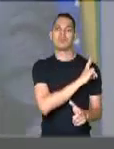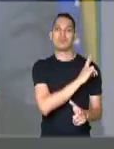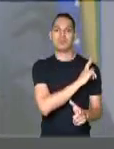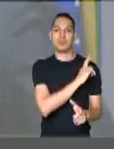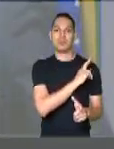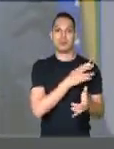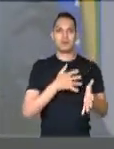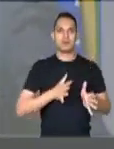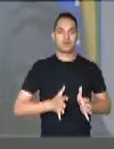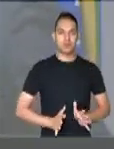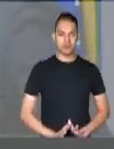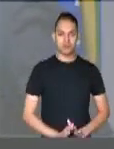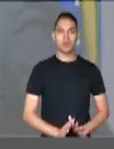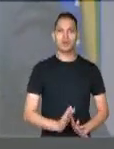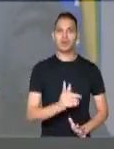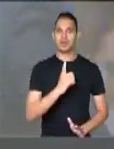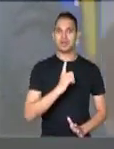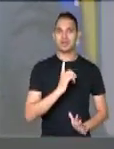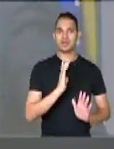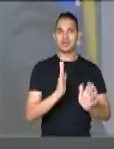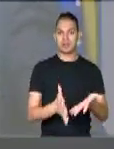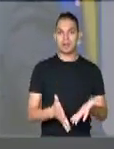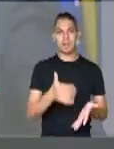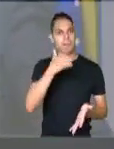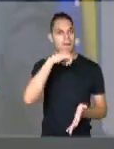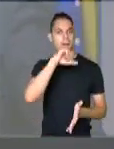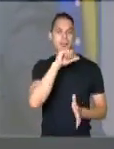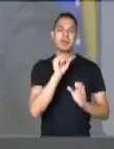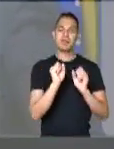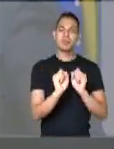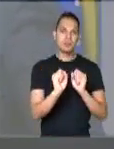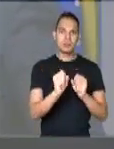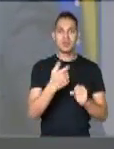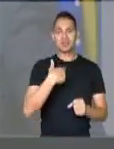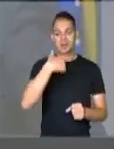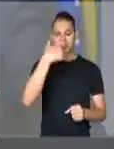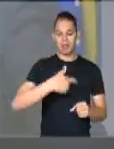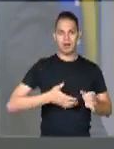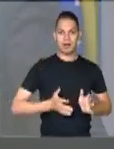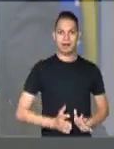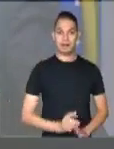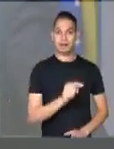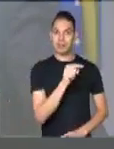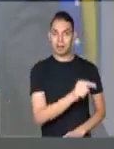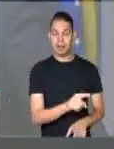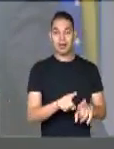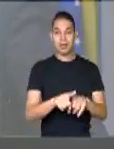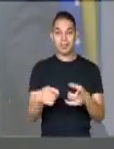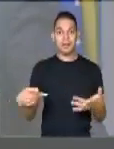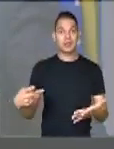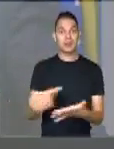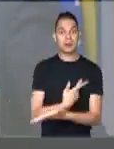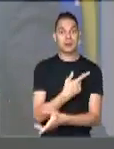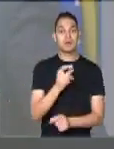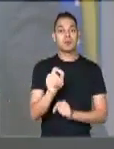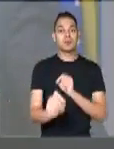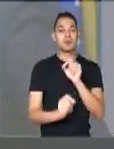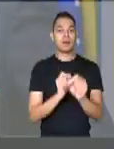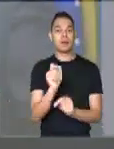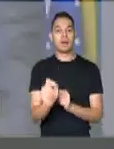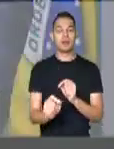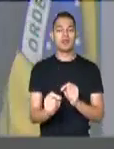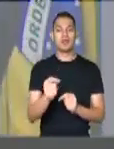condição de minha mãe ter o parto dela lá, quando ela estava trabalhando em Serrinha. Acontece que